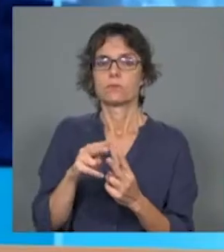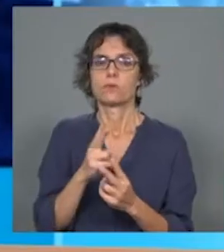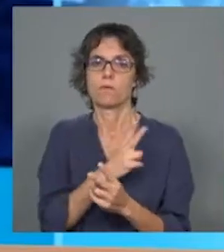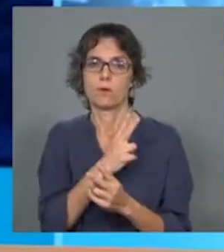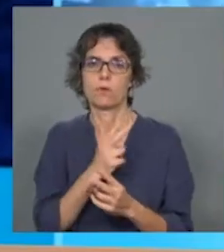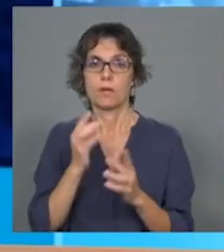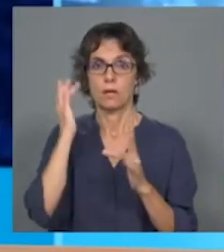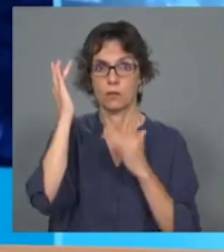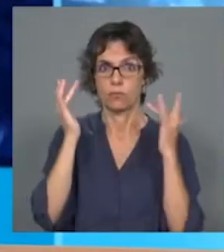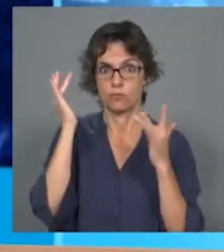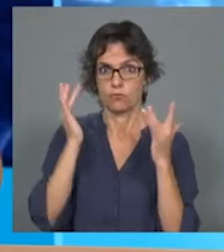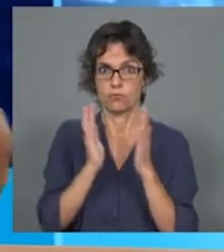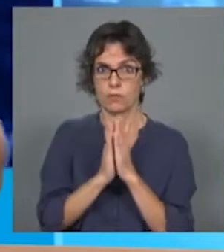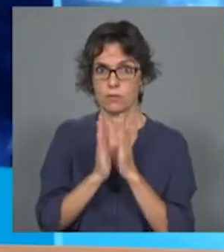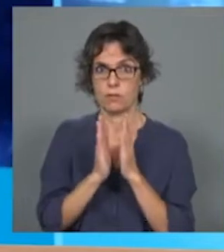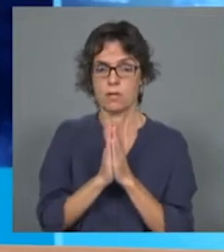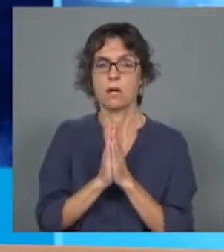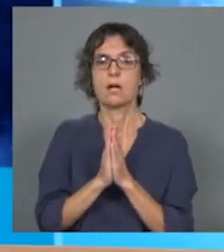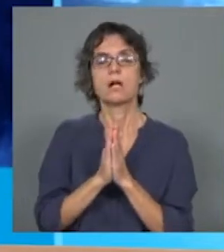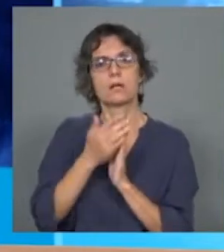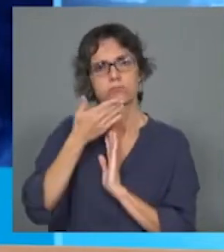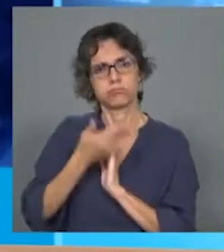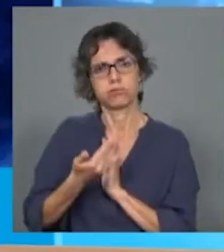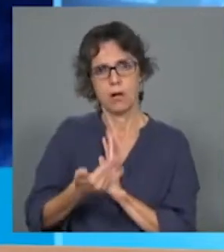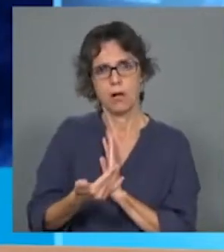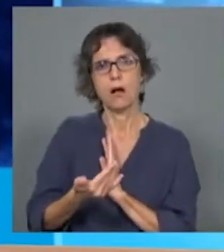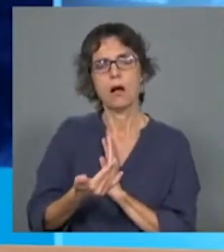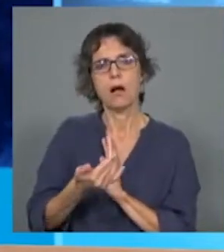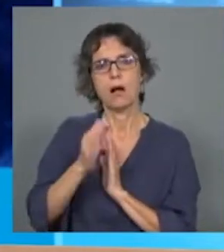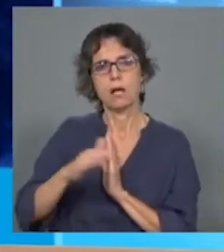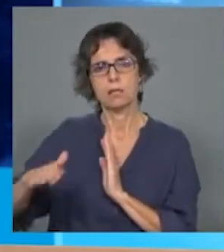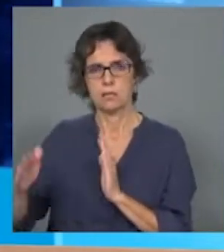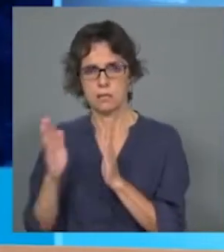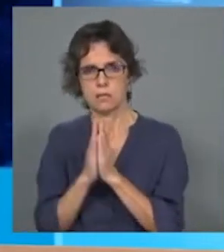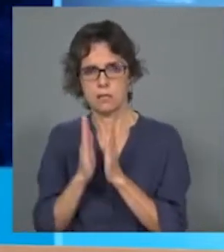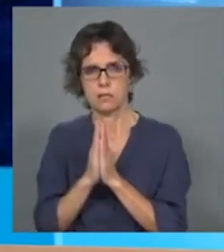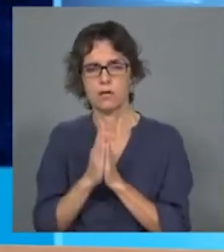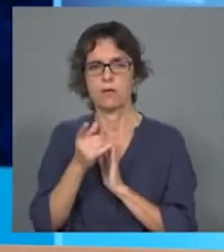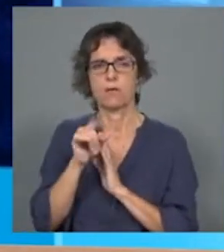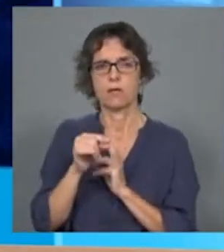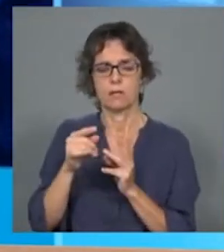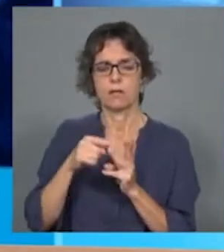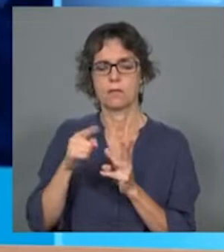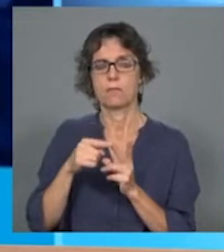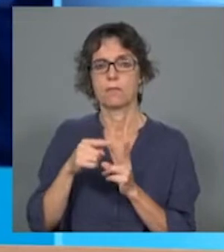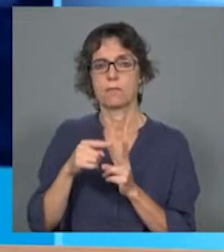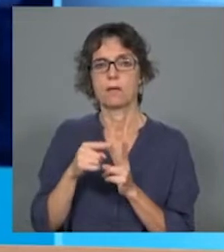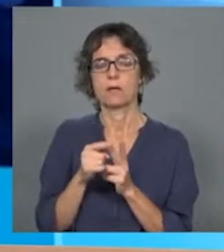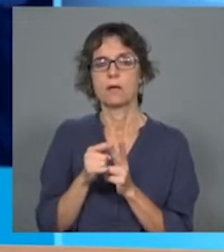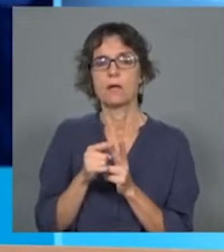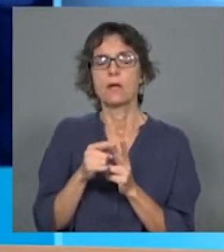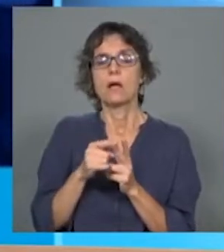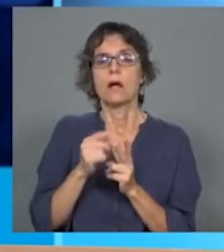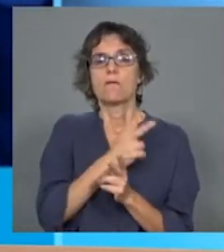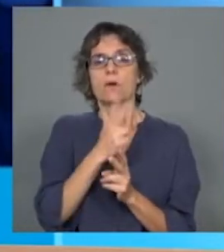Faculdade de Teologia, especializada, portanto, em Ciências da Religião, Estudos da Religião, e a Faculdade de Ciências Humanas,